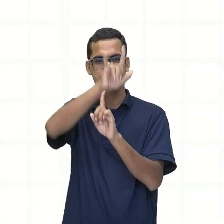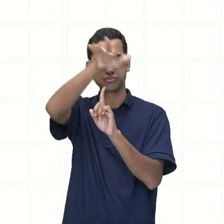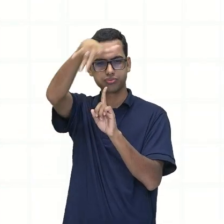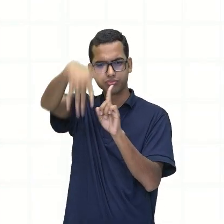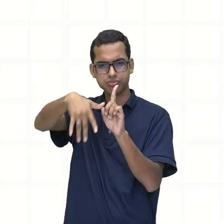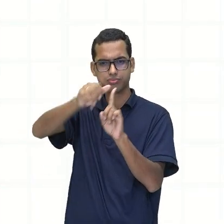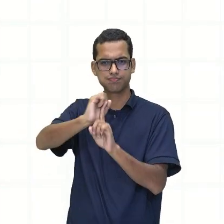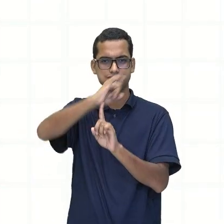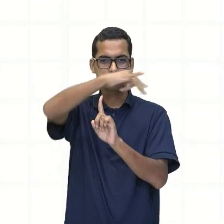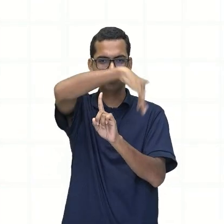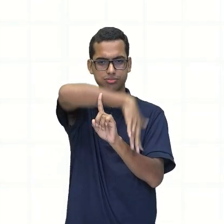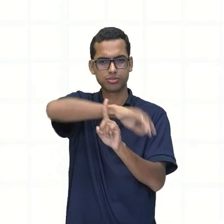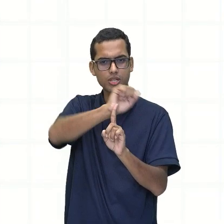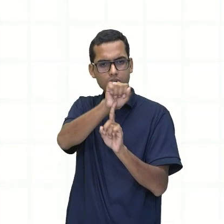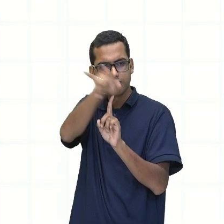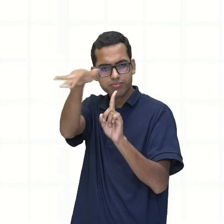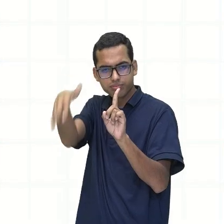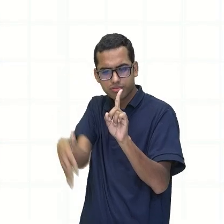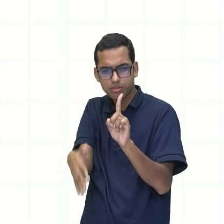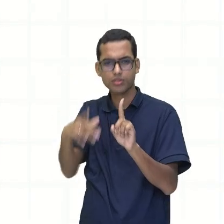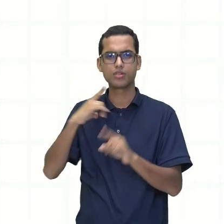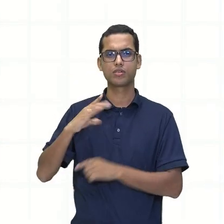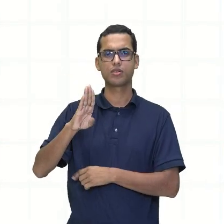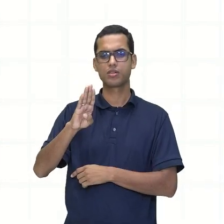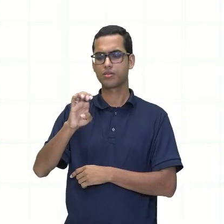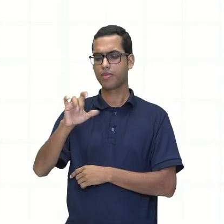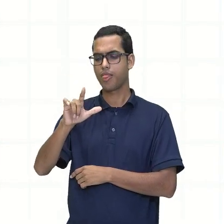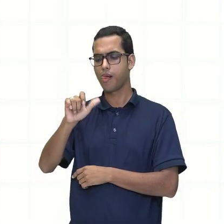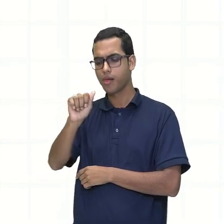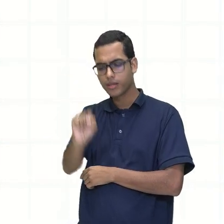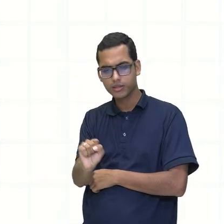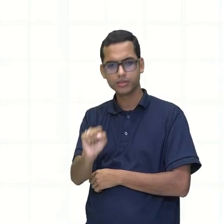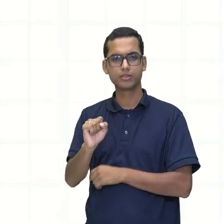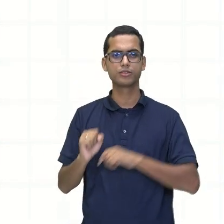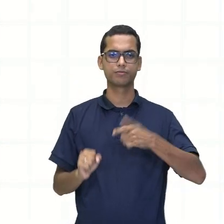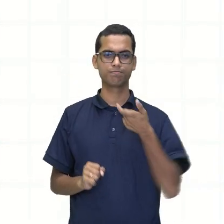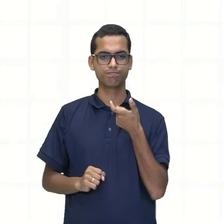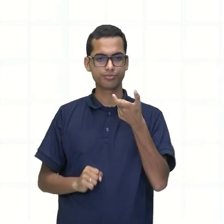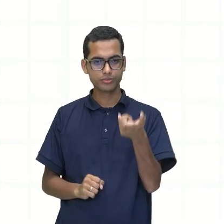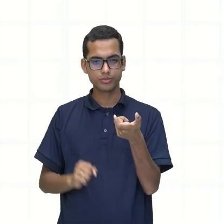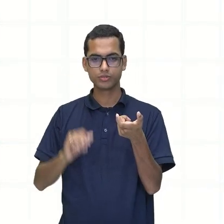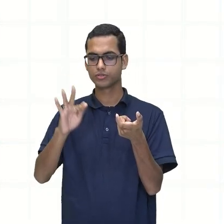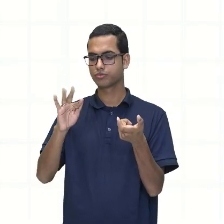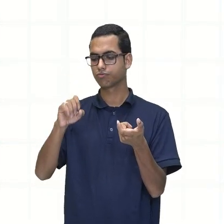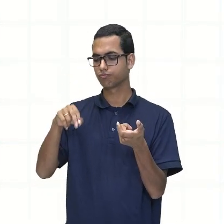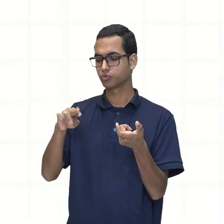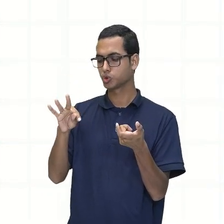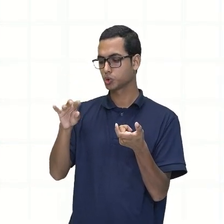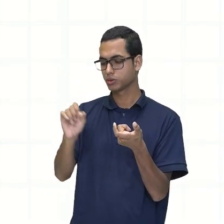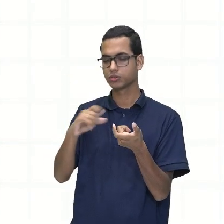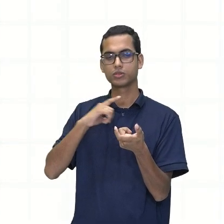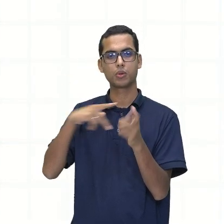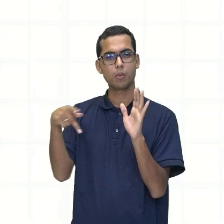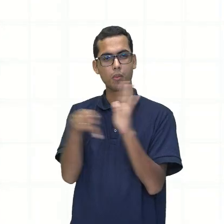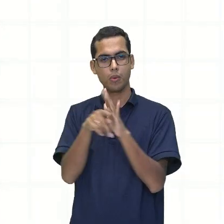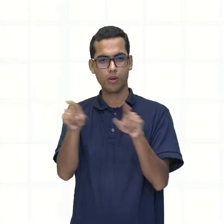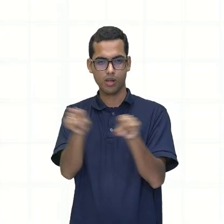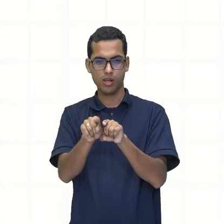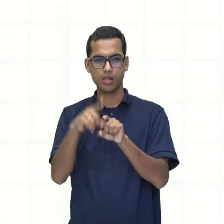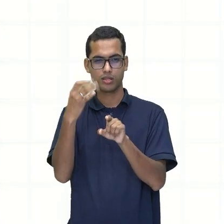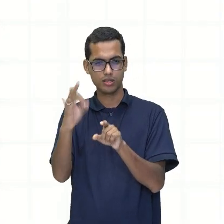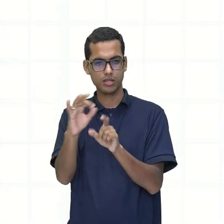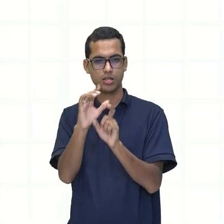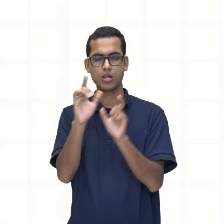olha, belas, né? O que é belas? Belas fontes. Então, vejo que o adjetivo belas se refere a quem? Ao substantivo